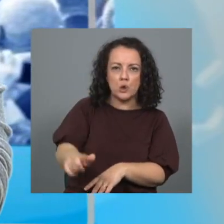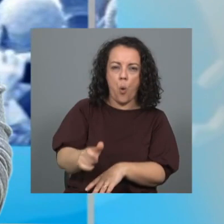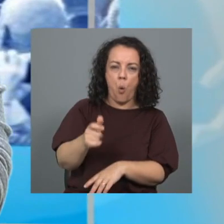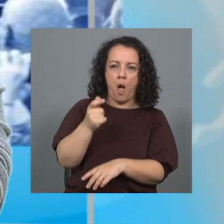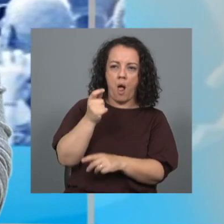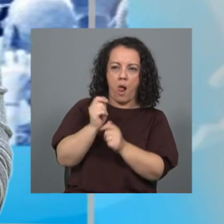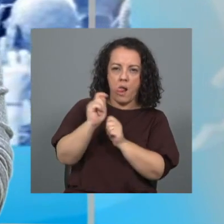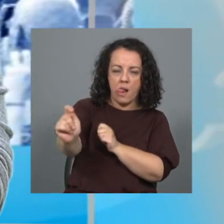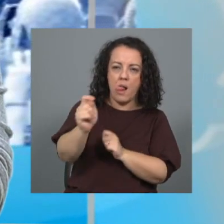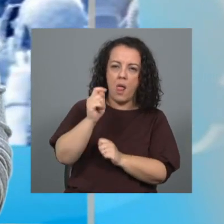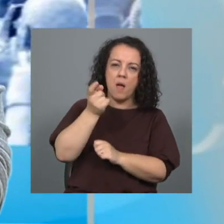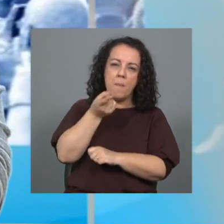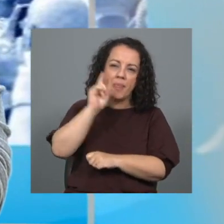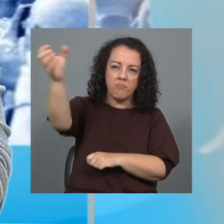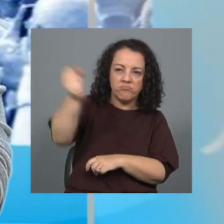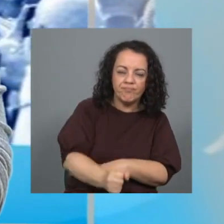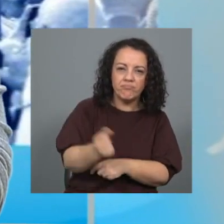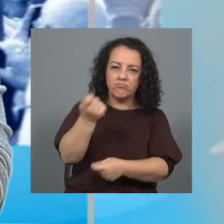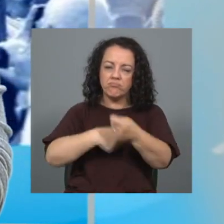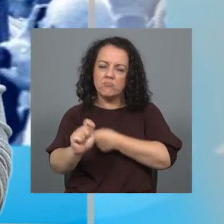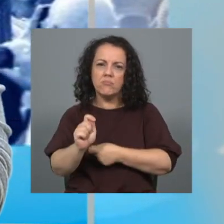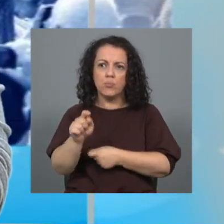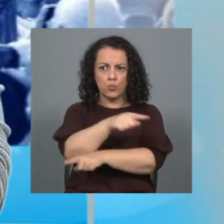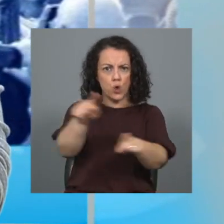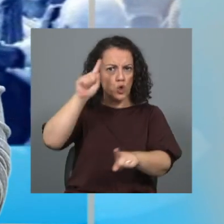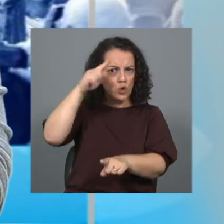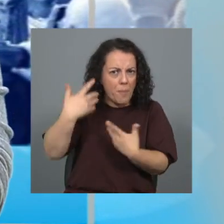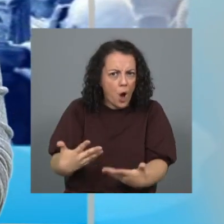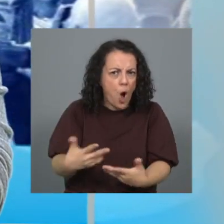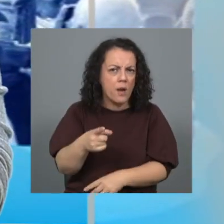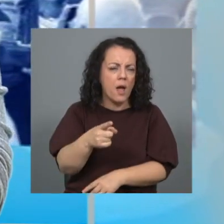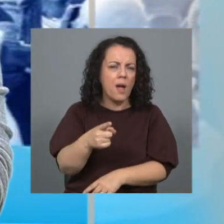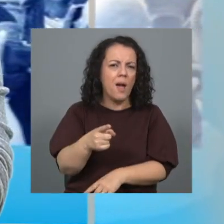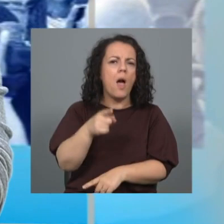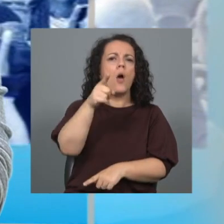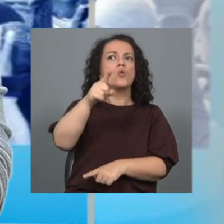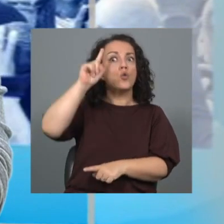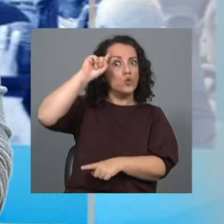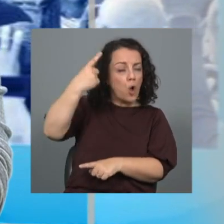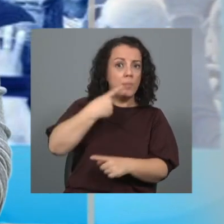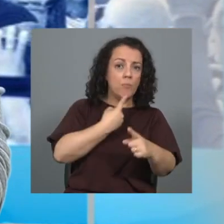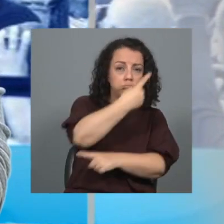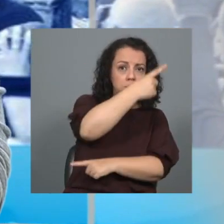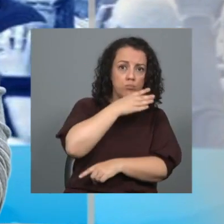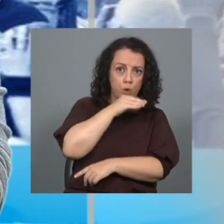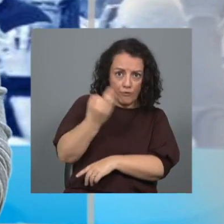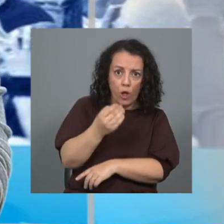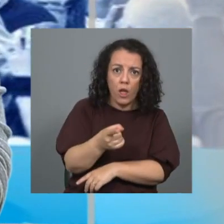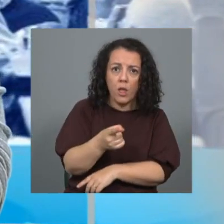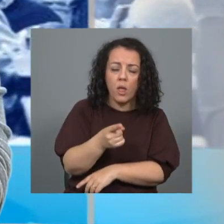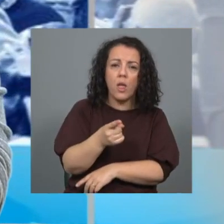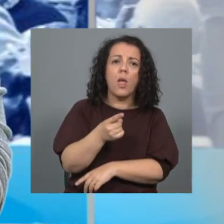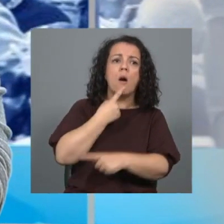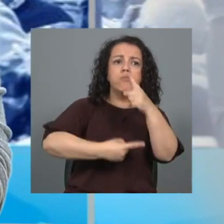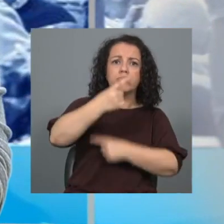agora? Comunicaram a quem de direito, comunicaram às autoridades policiais e